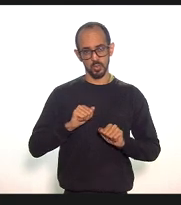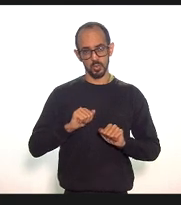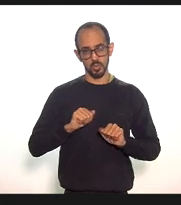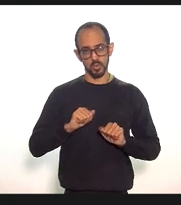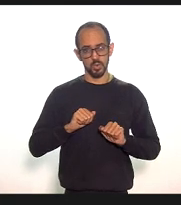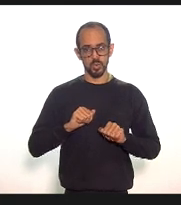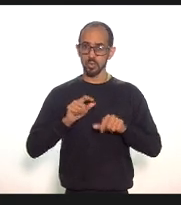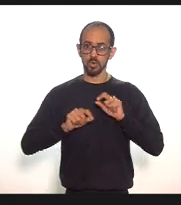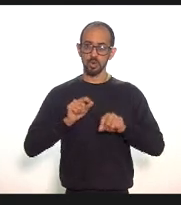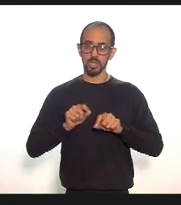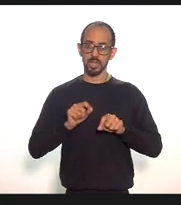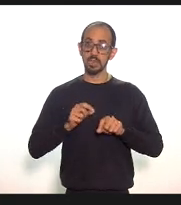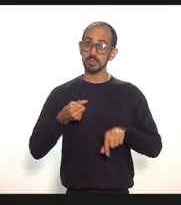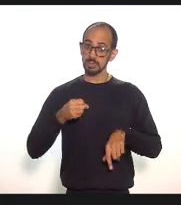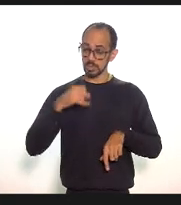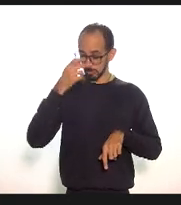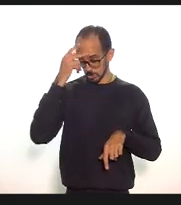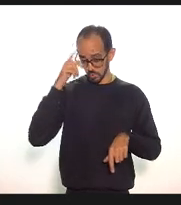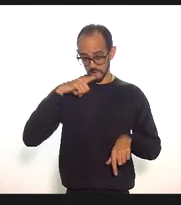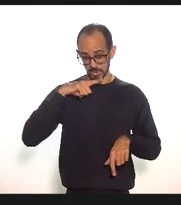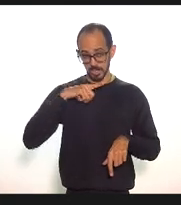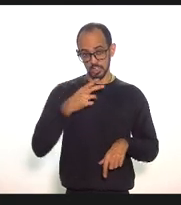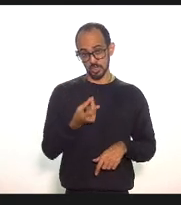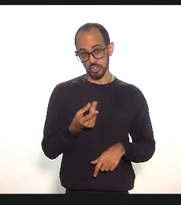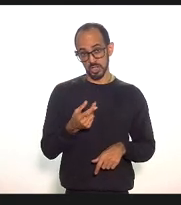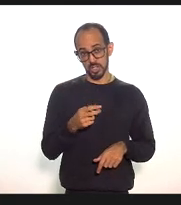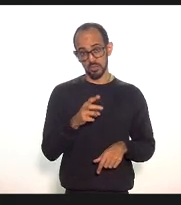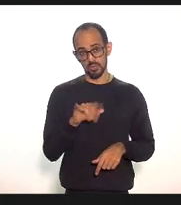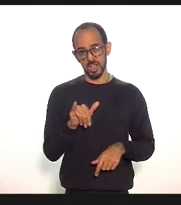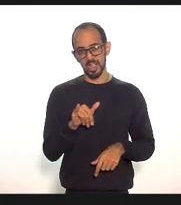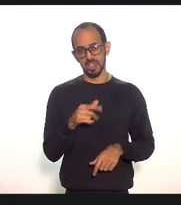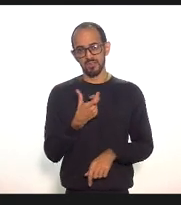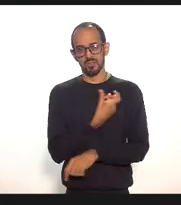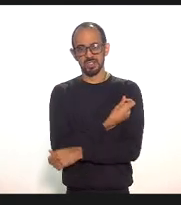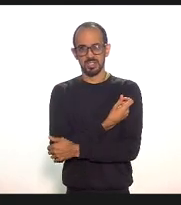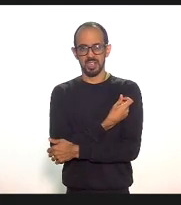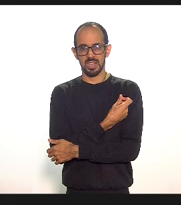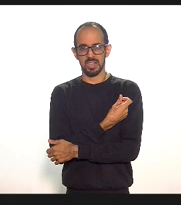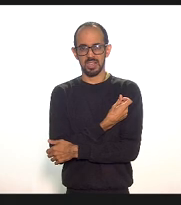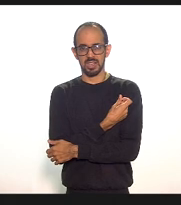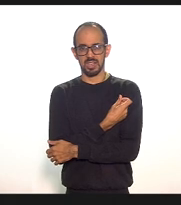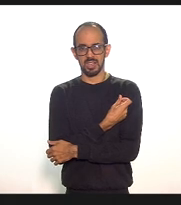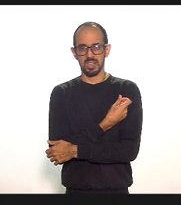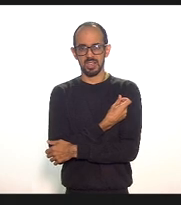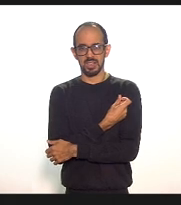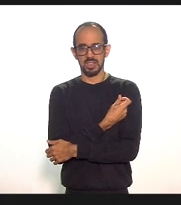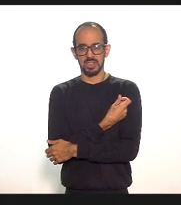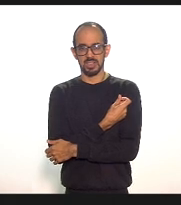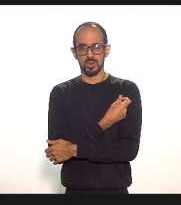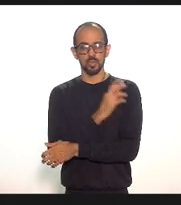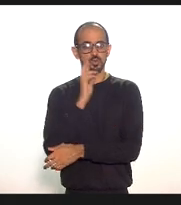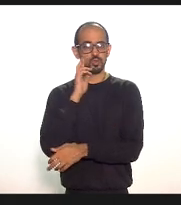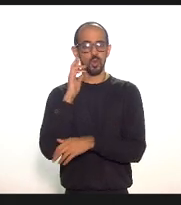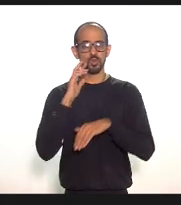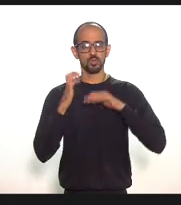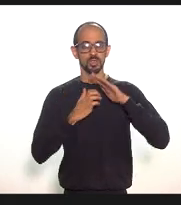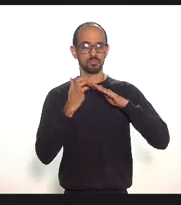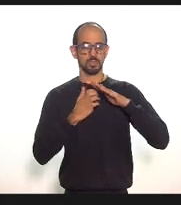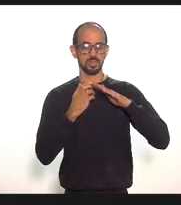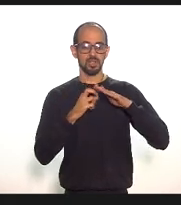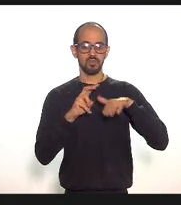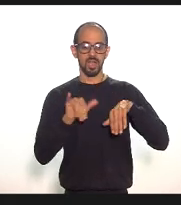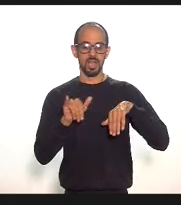tem dinheiro se vacina. Os grandes empresários vão se vacinar. Agora, a